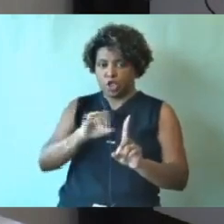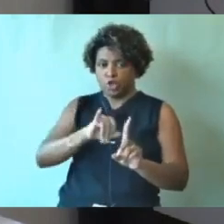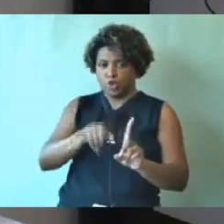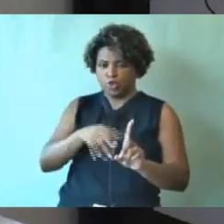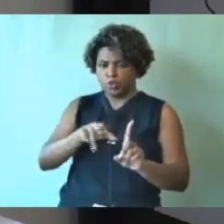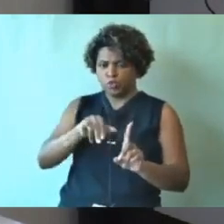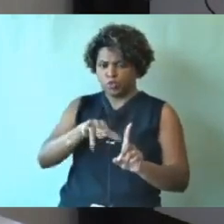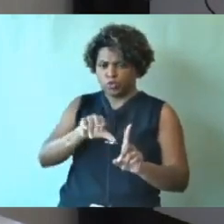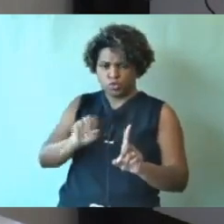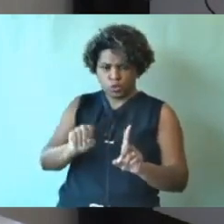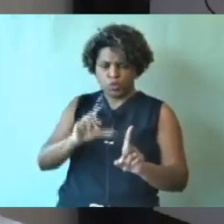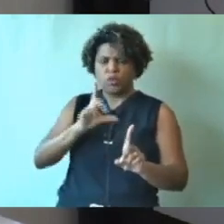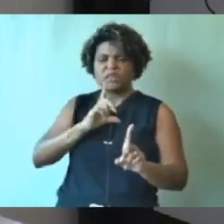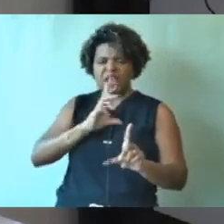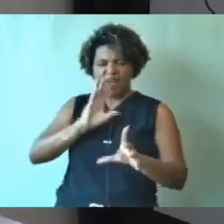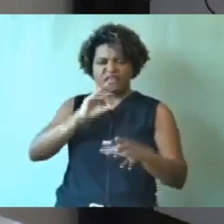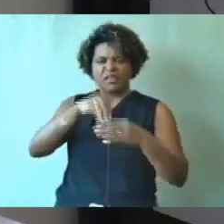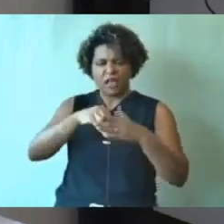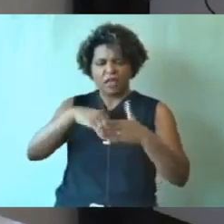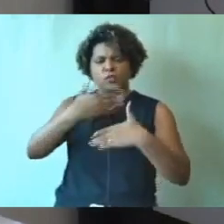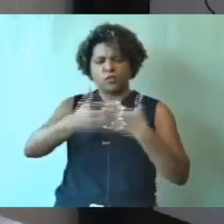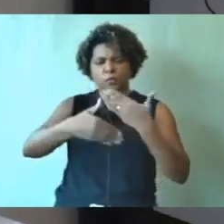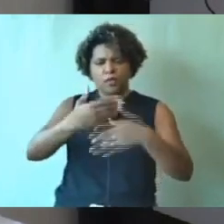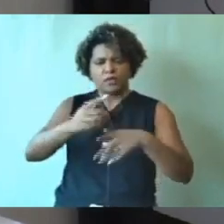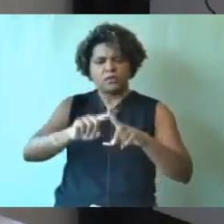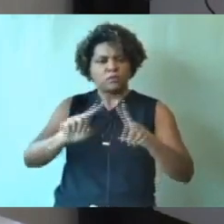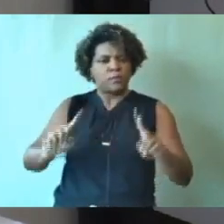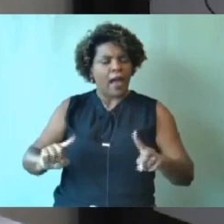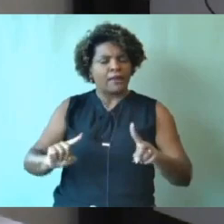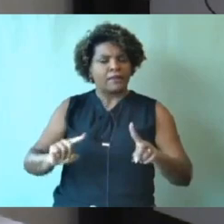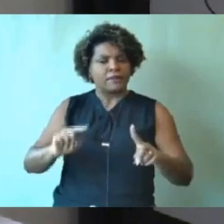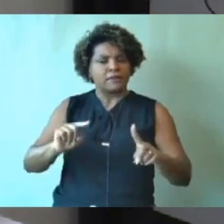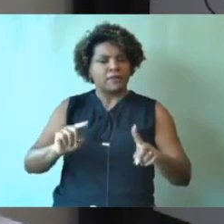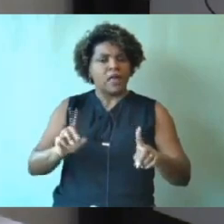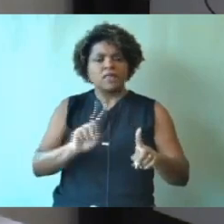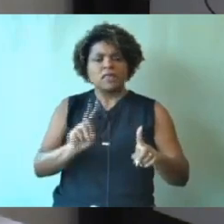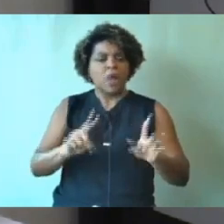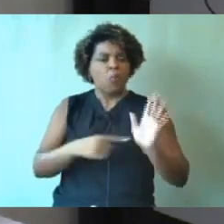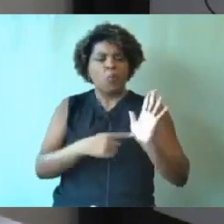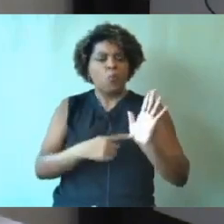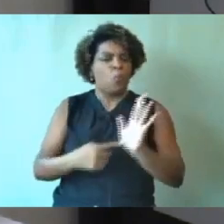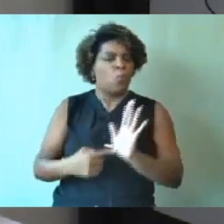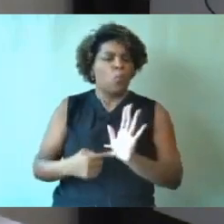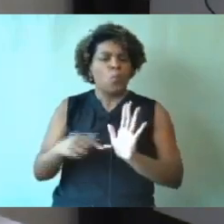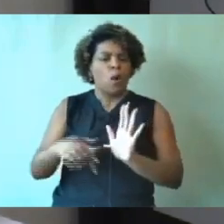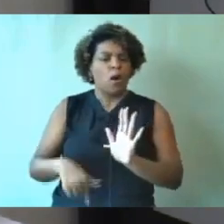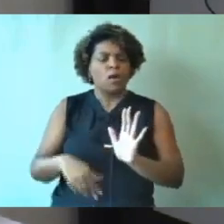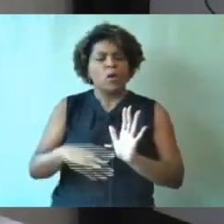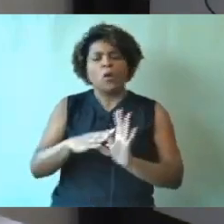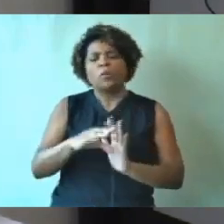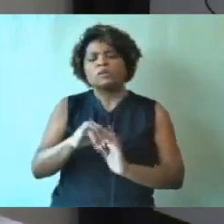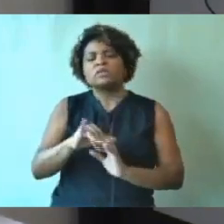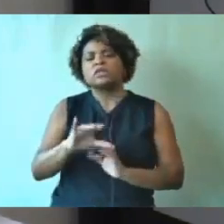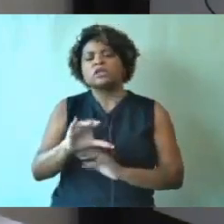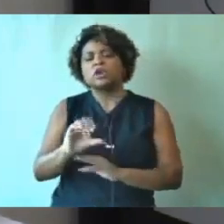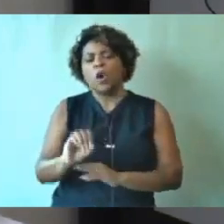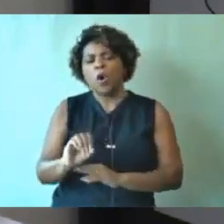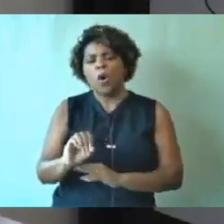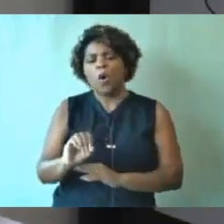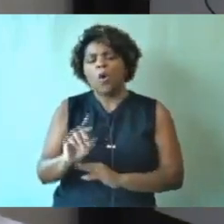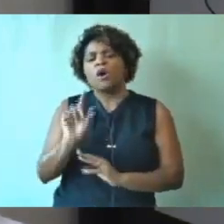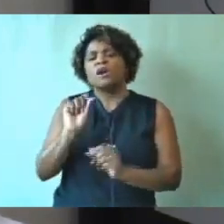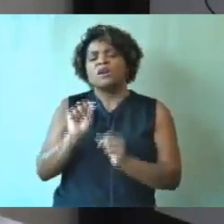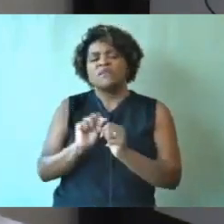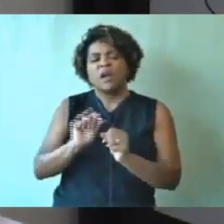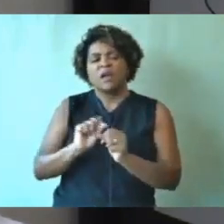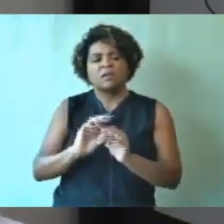em momento nenhum, por exemplo, era o presidente da empresa, ou o CEO, que realmente estava formando os atos.